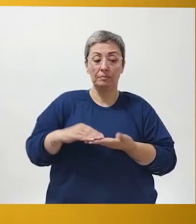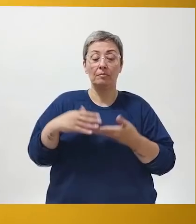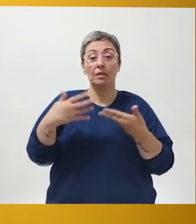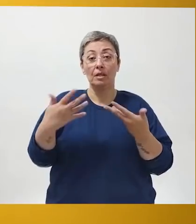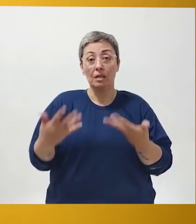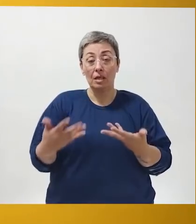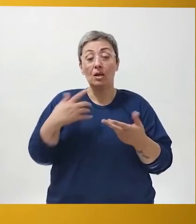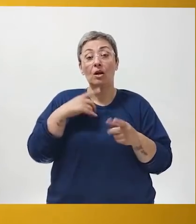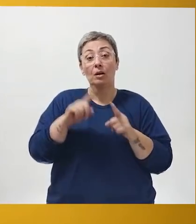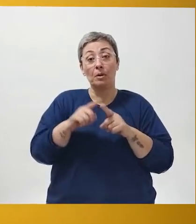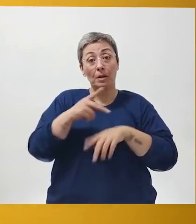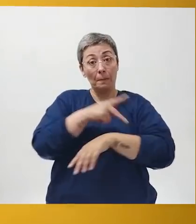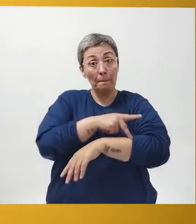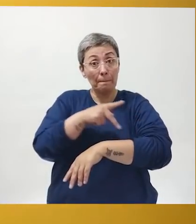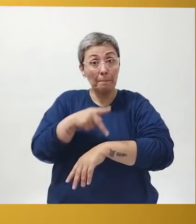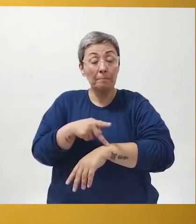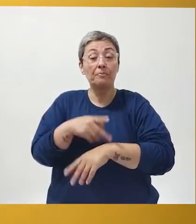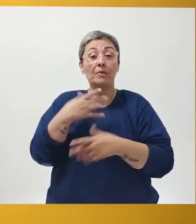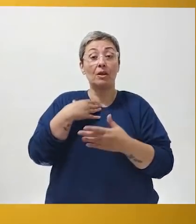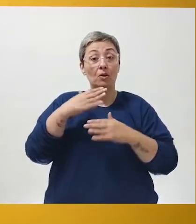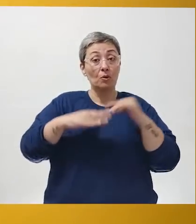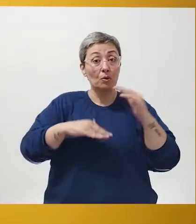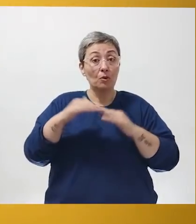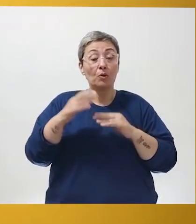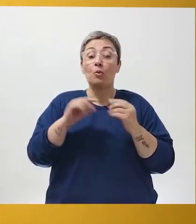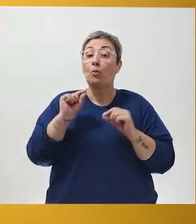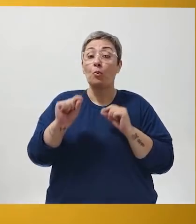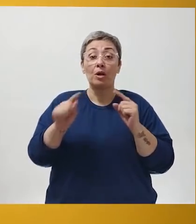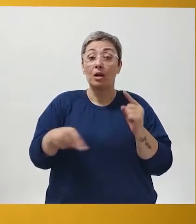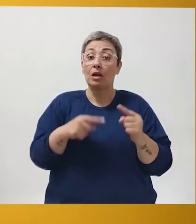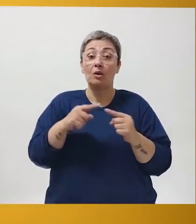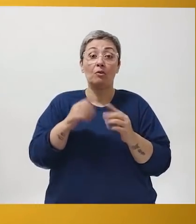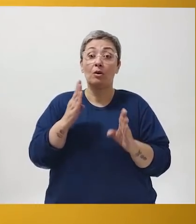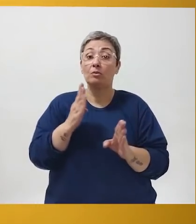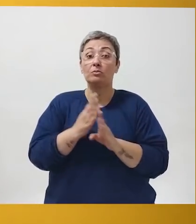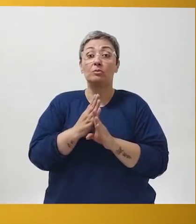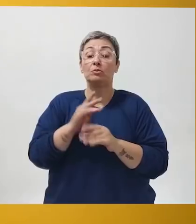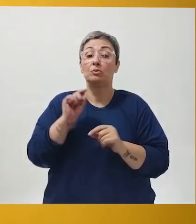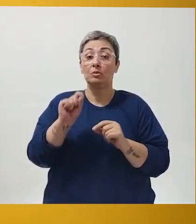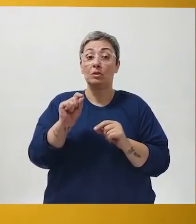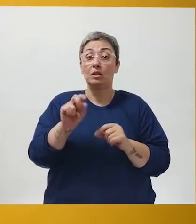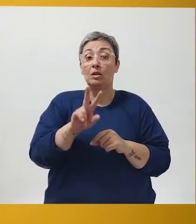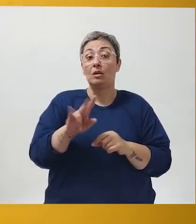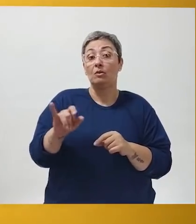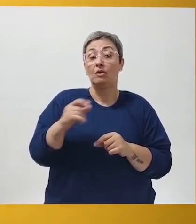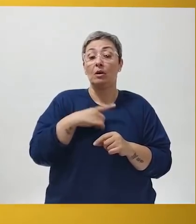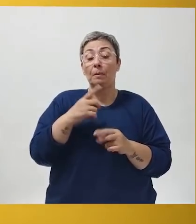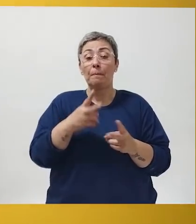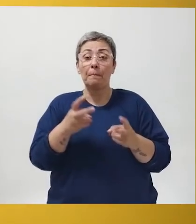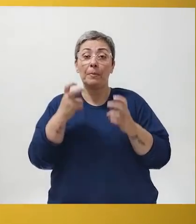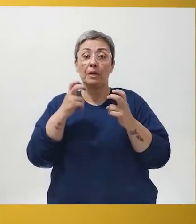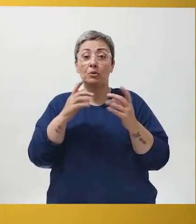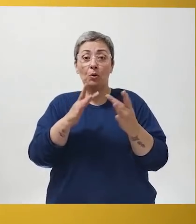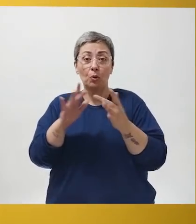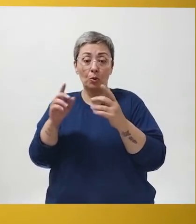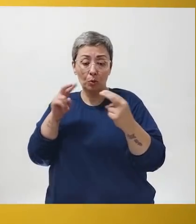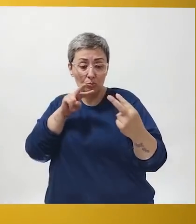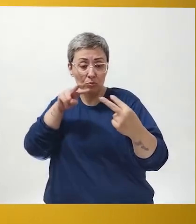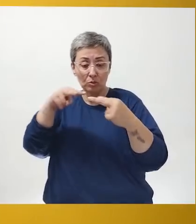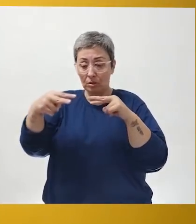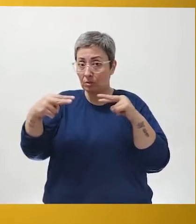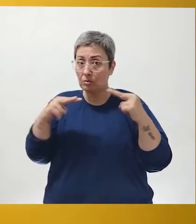planta, possa ter esse contato mais próximo com essa planta, para que então ele possa, conhecendo, preservar o